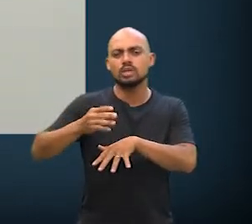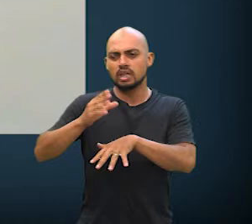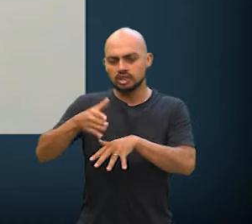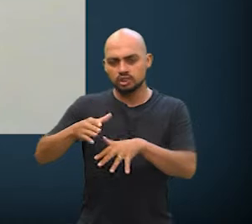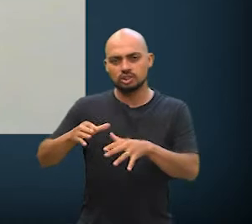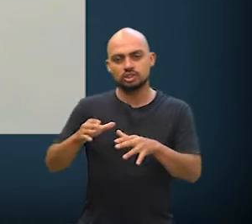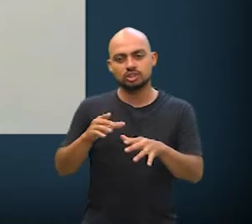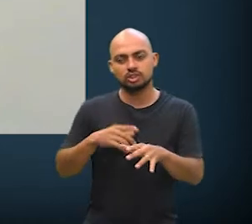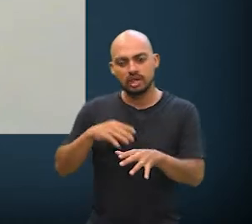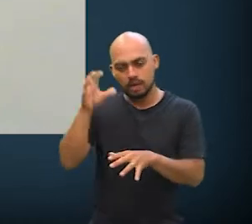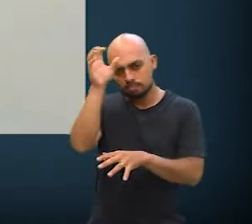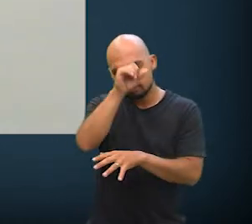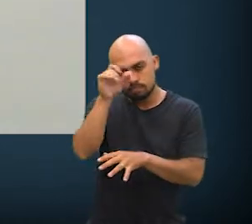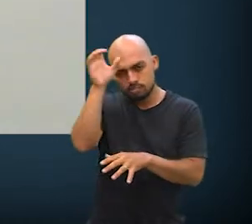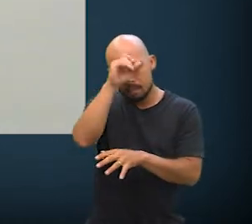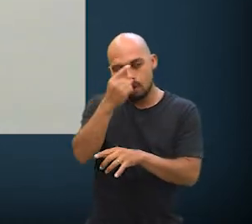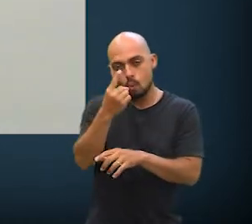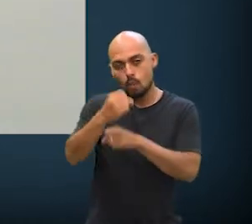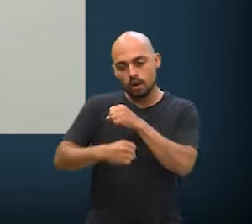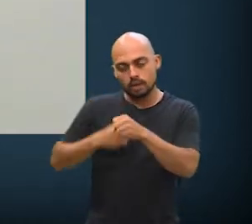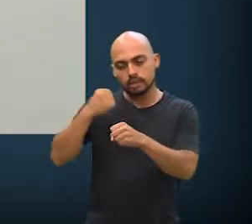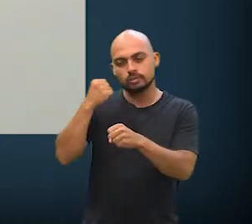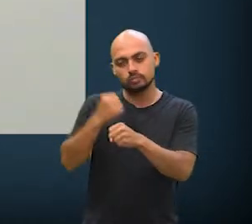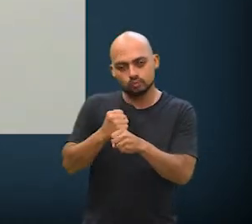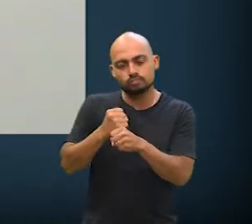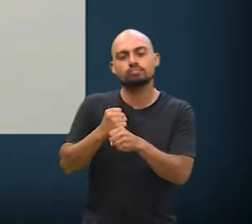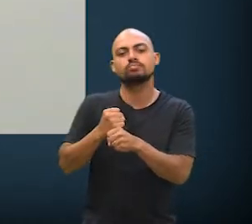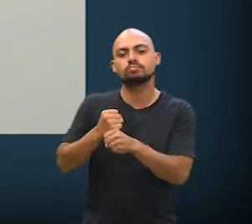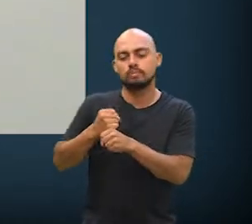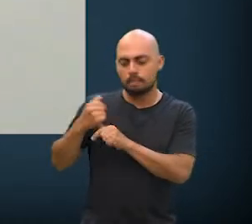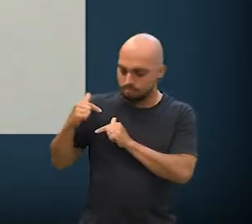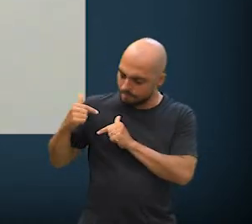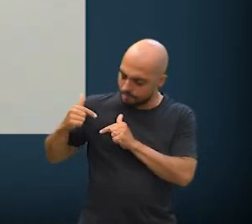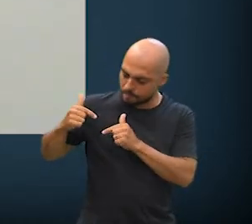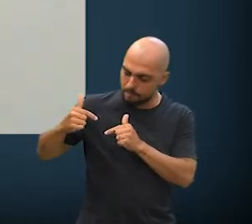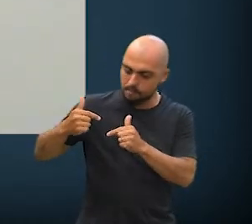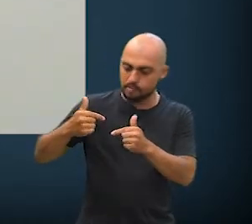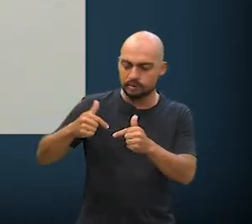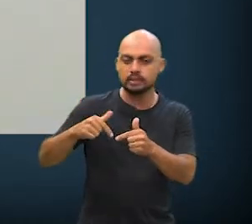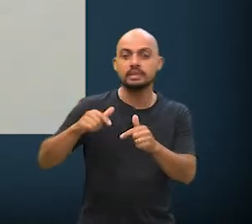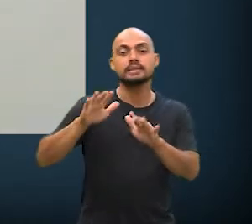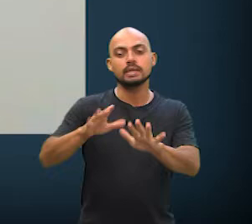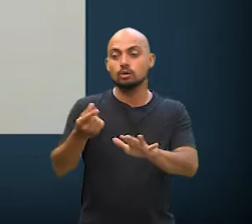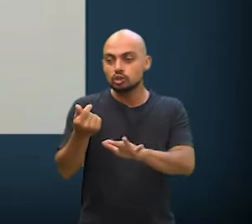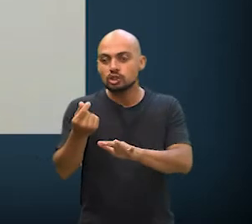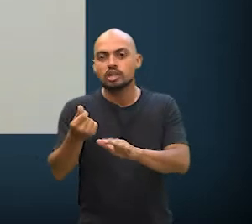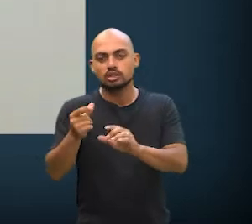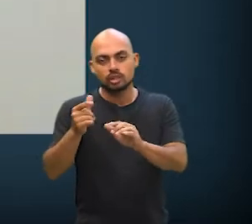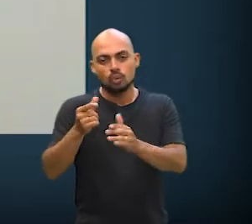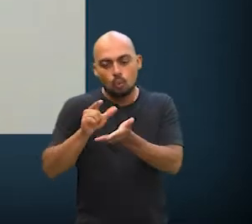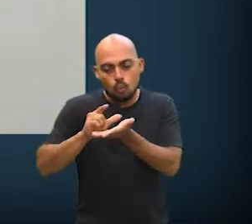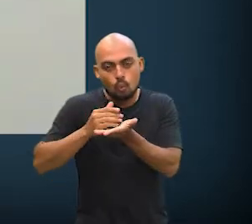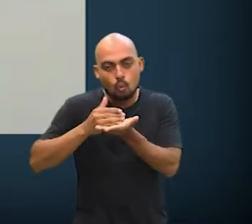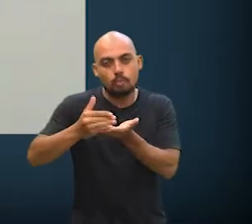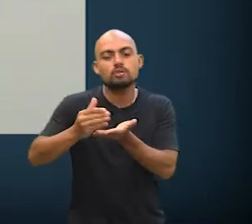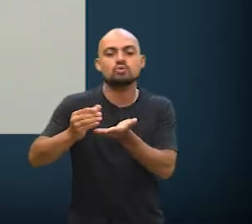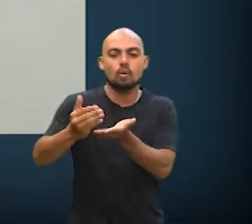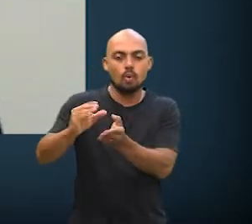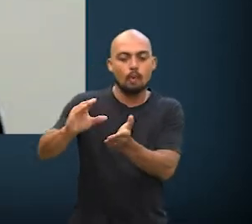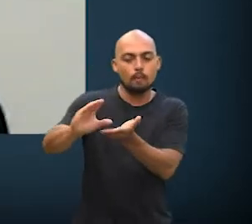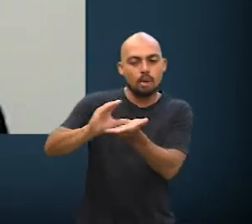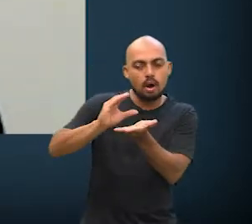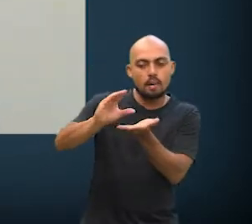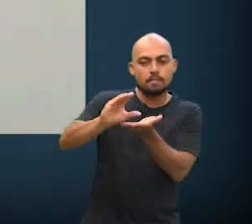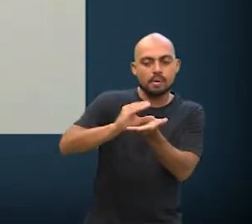deste um ano de aprendizado que a gente teve com o MVP. Então, a gente já começou a ter as primeiras receitas ali através da plataforma, os primeiros